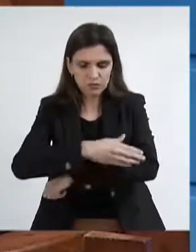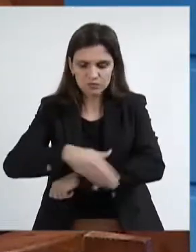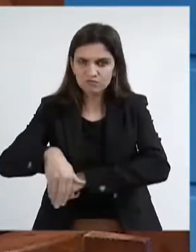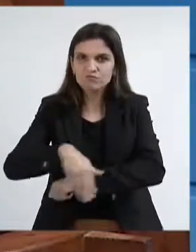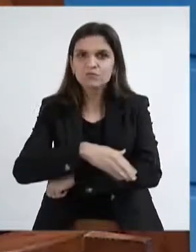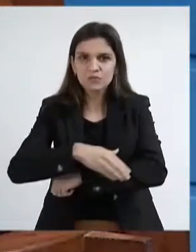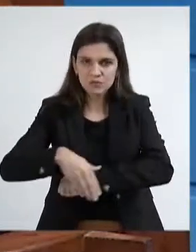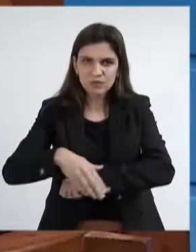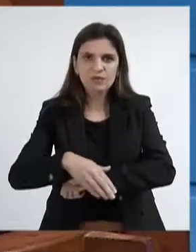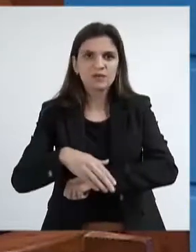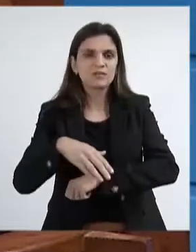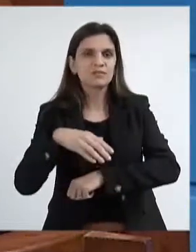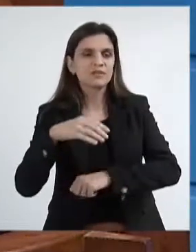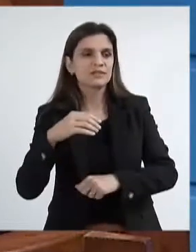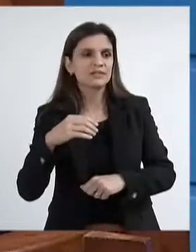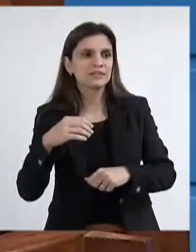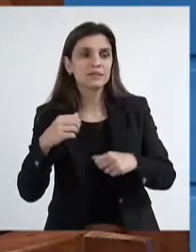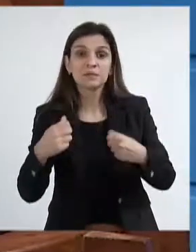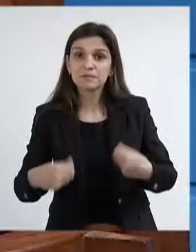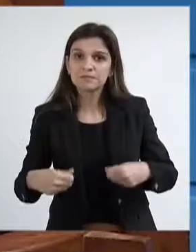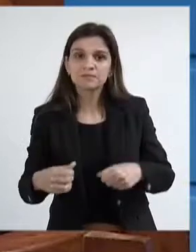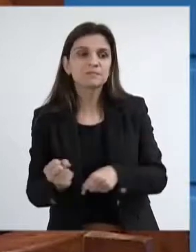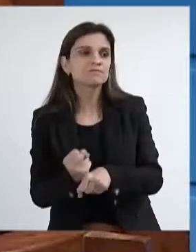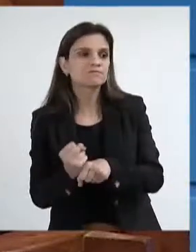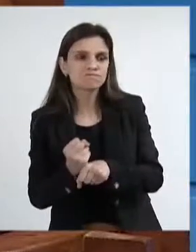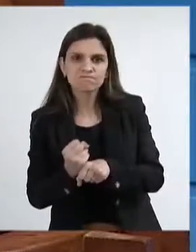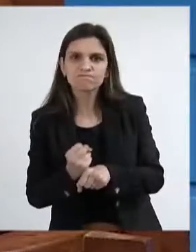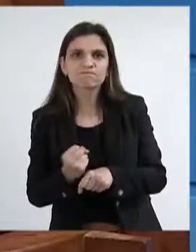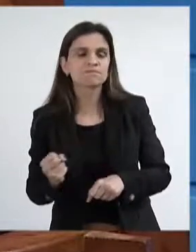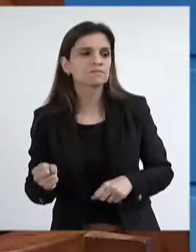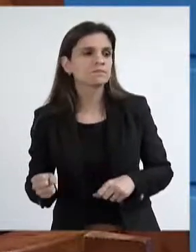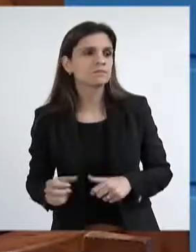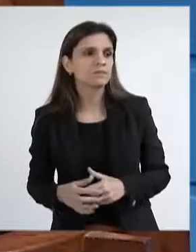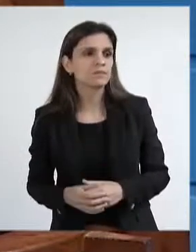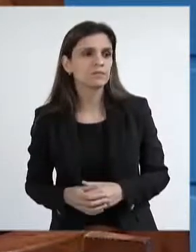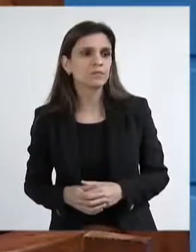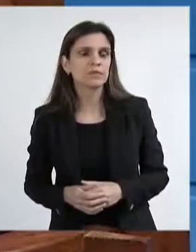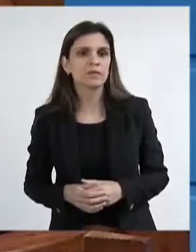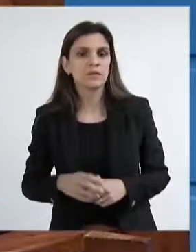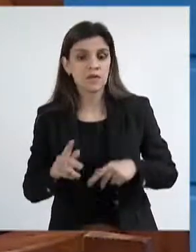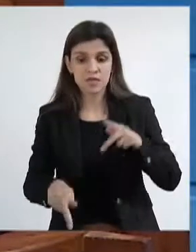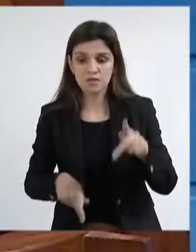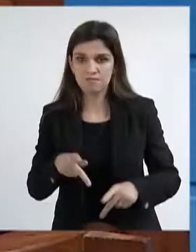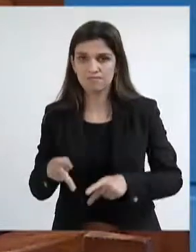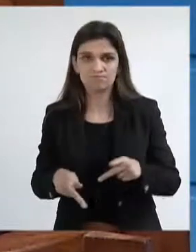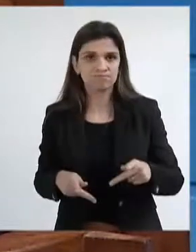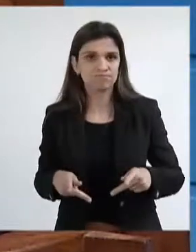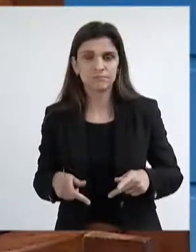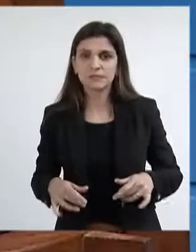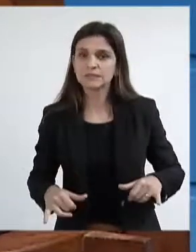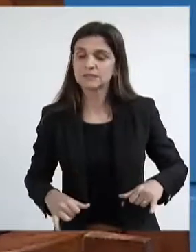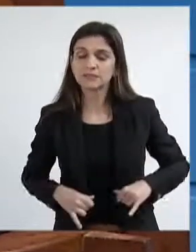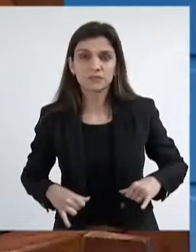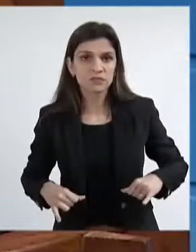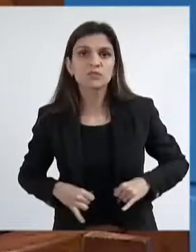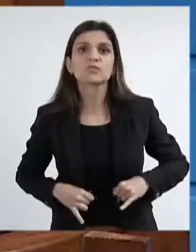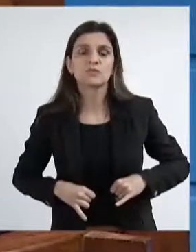maneira adequada. Hoje, infelizmente, a população vem sofrendo com isso. E na questão da saúde,